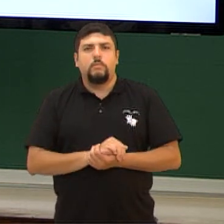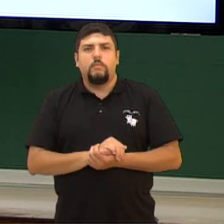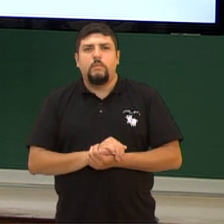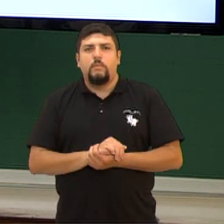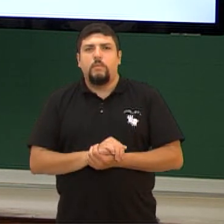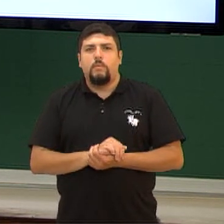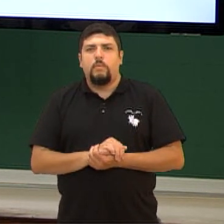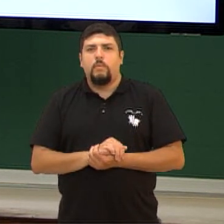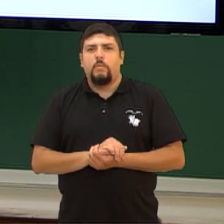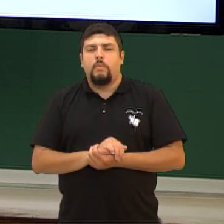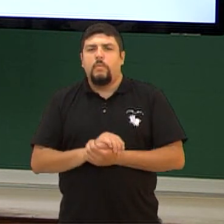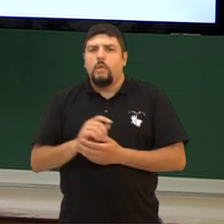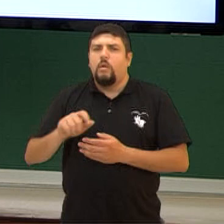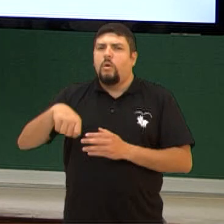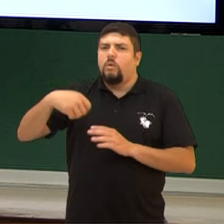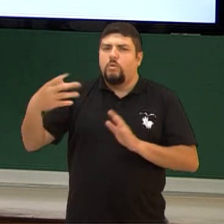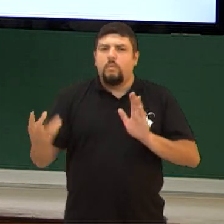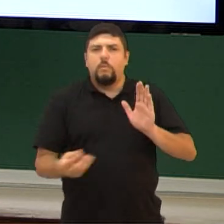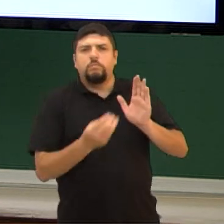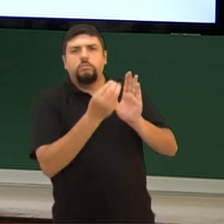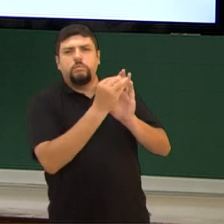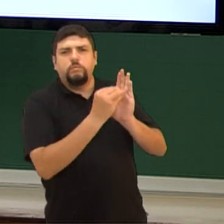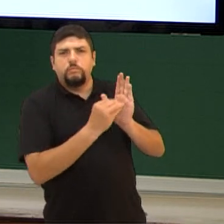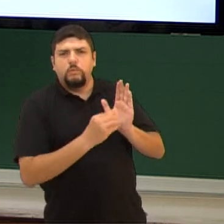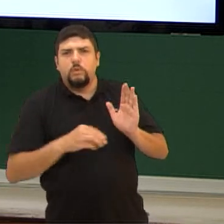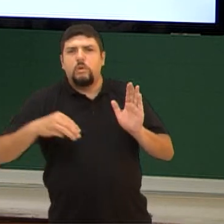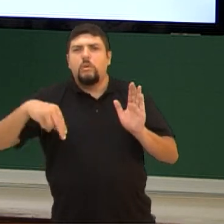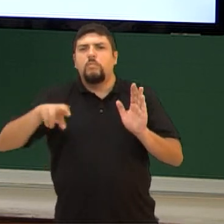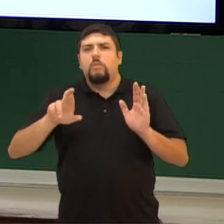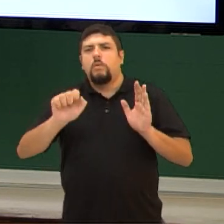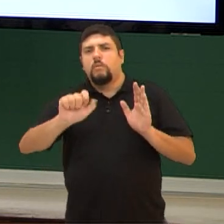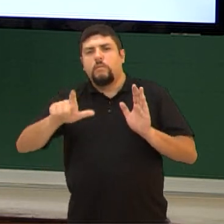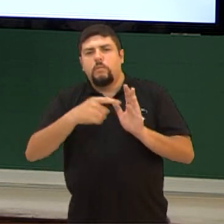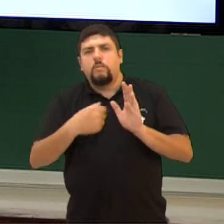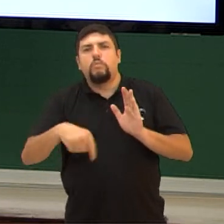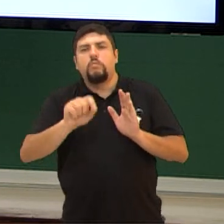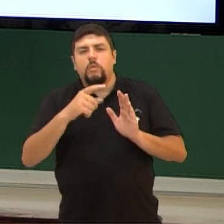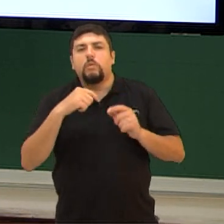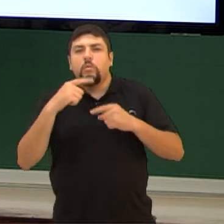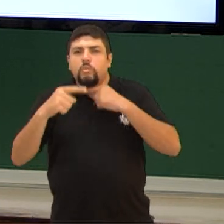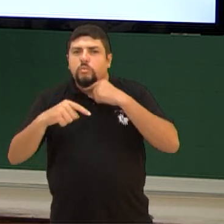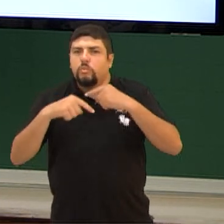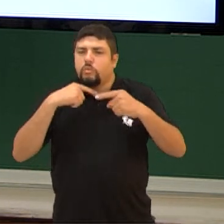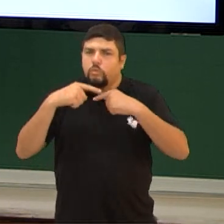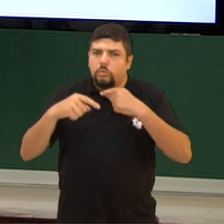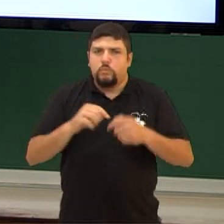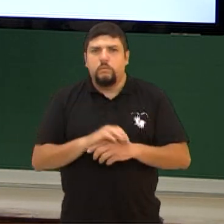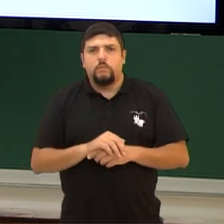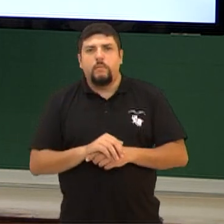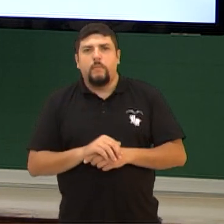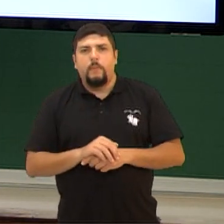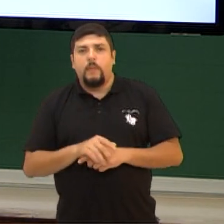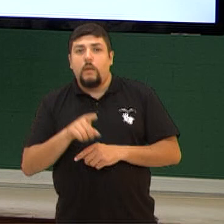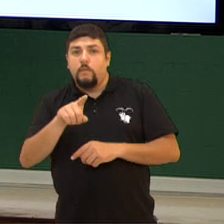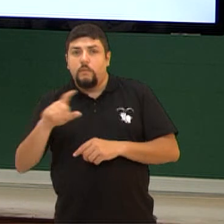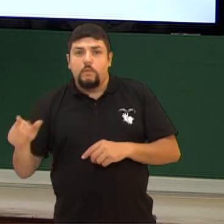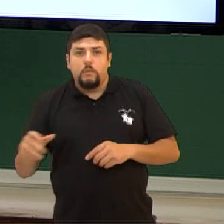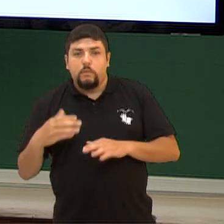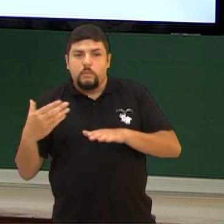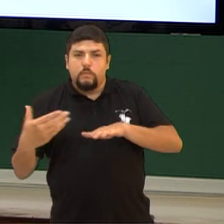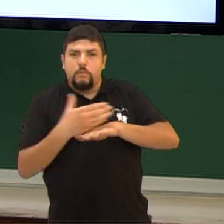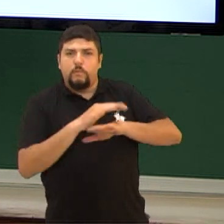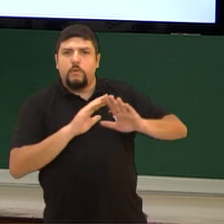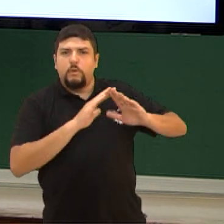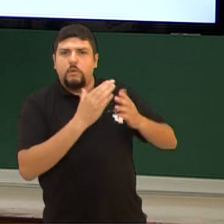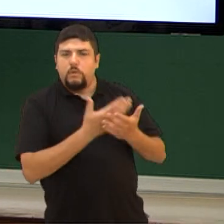poder tirar suas dúvidas é o seu meio de comunicação com o teu professor. E o pessoal que pega as trilhas pedagógicas, sempre entrar em